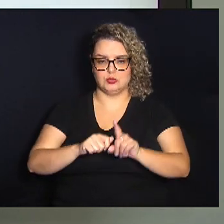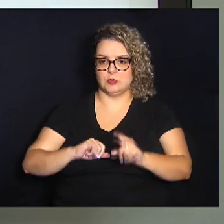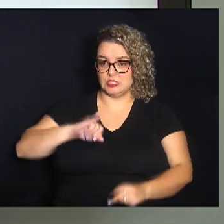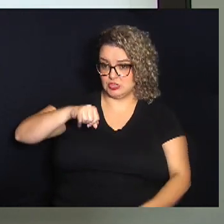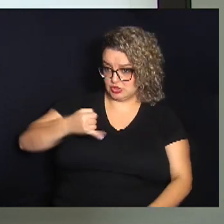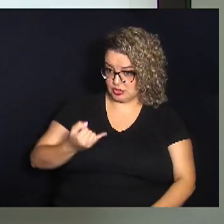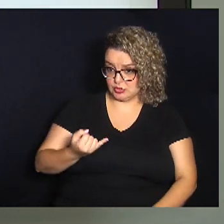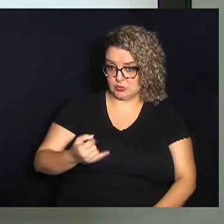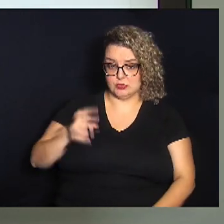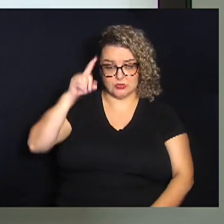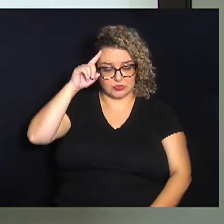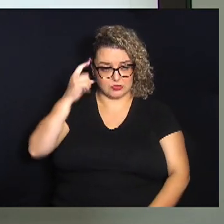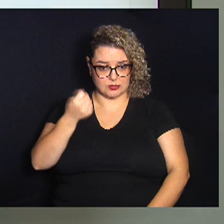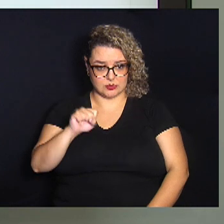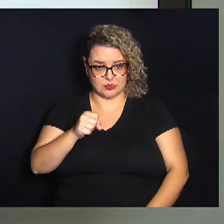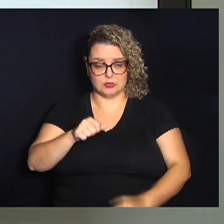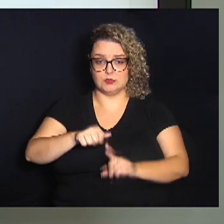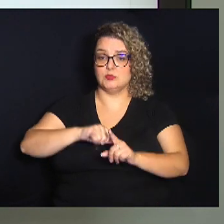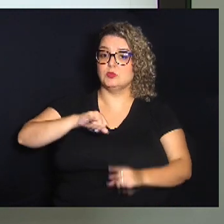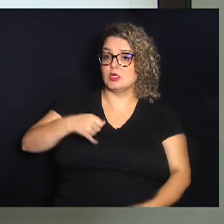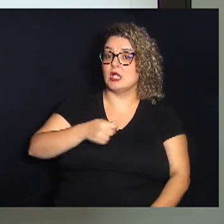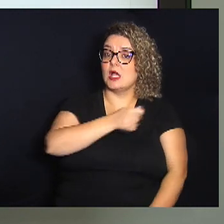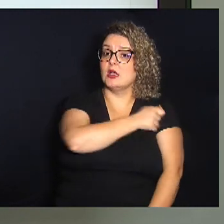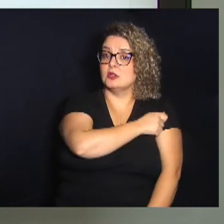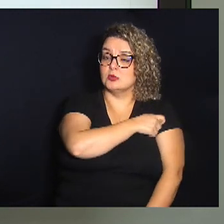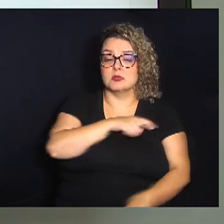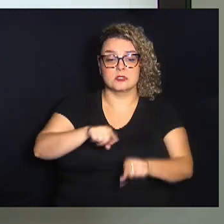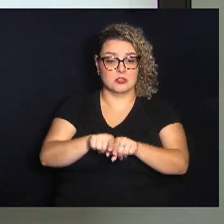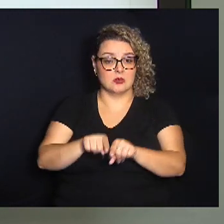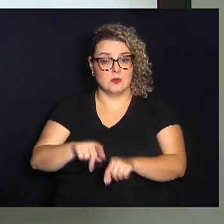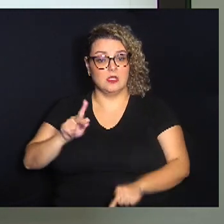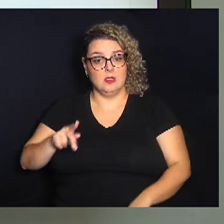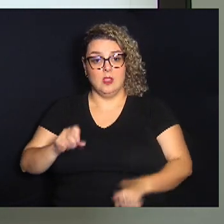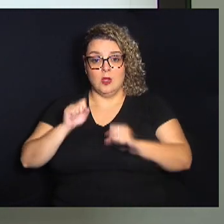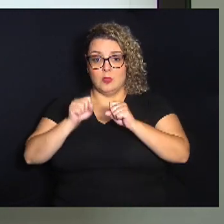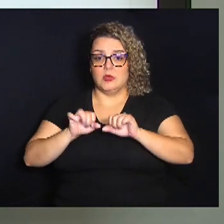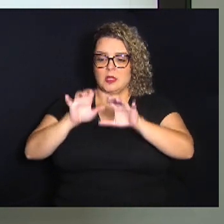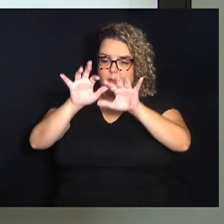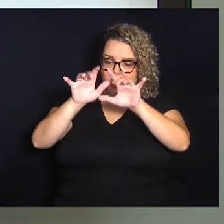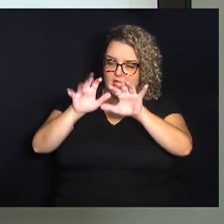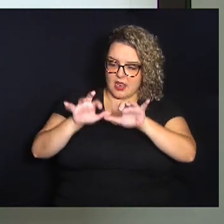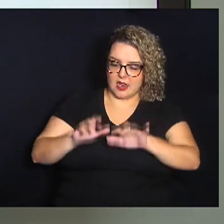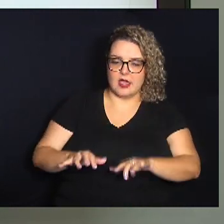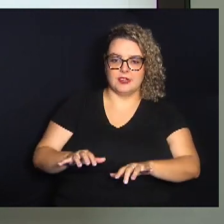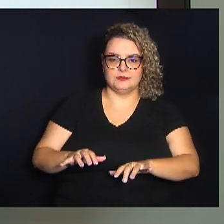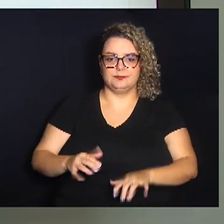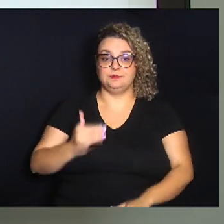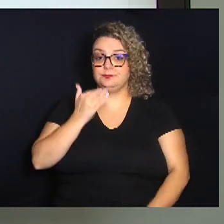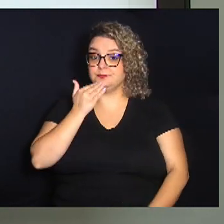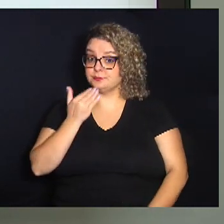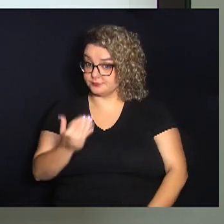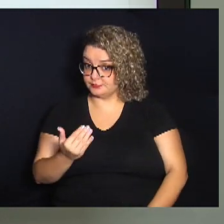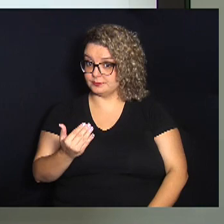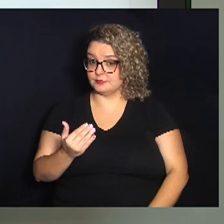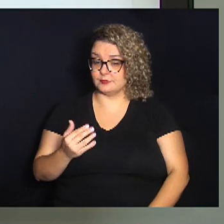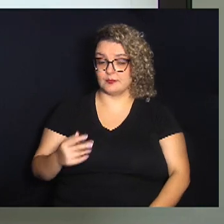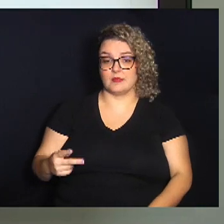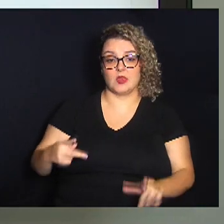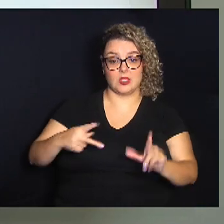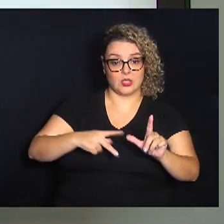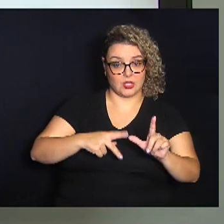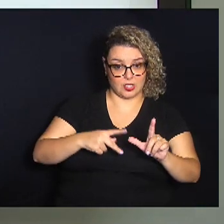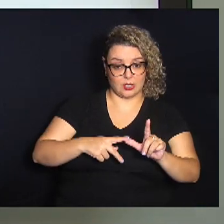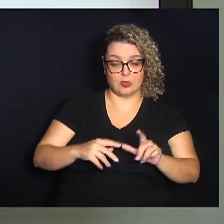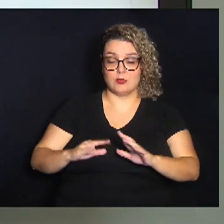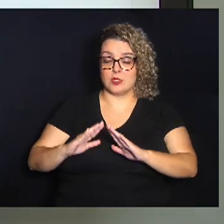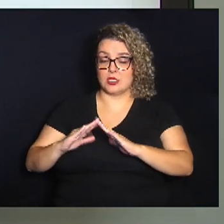do dia 8 de janeiro, estudantes e professores puderam preencher os formulários de solicitação de passe escolar no